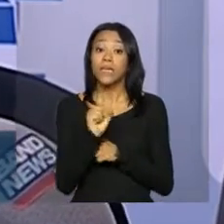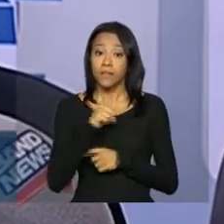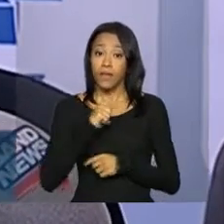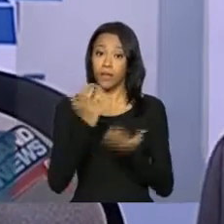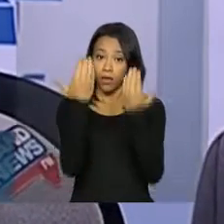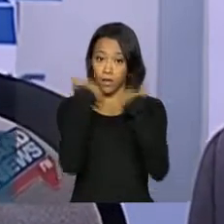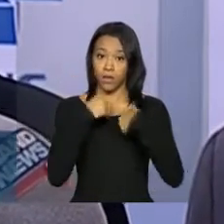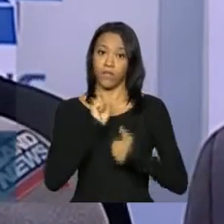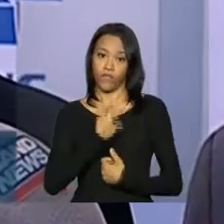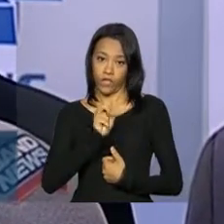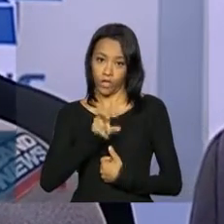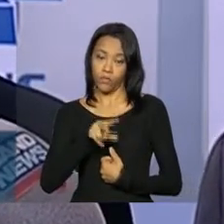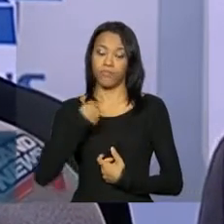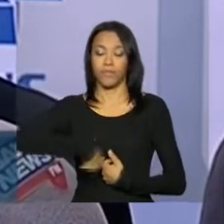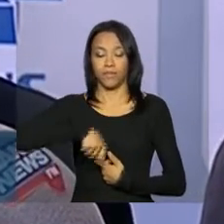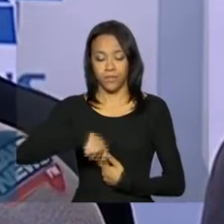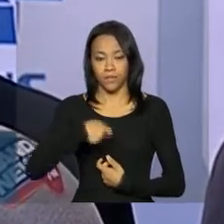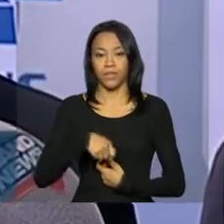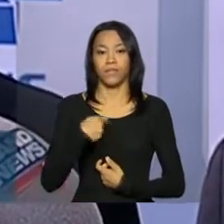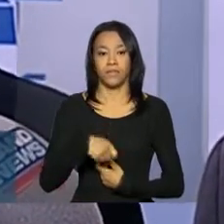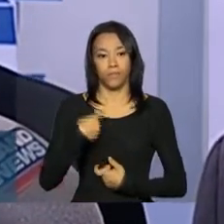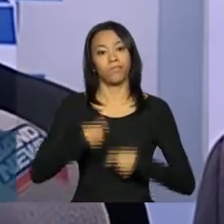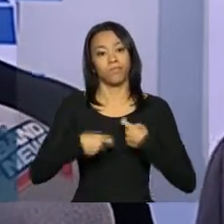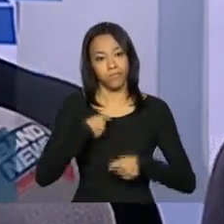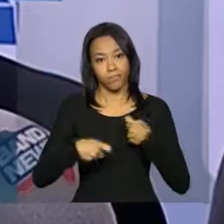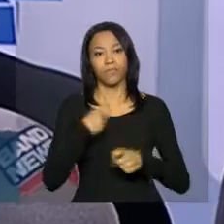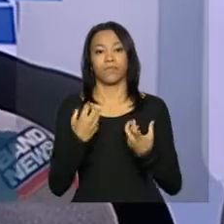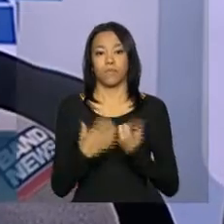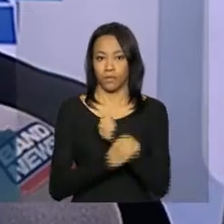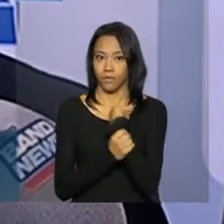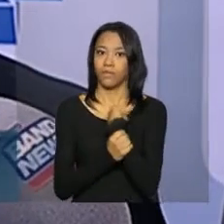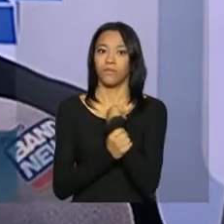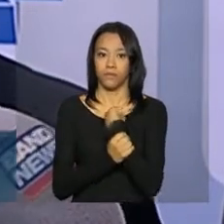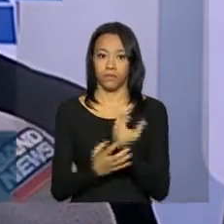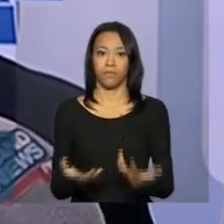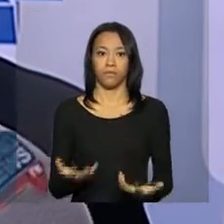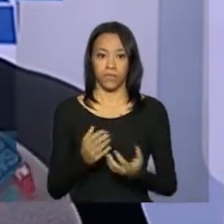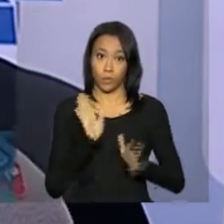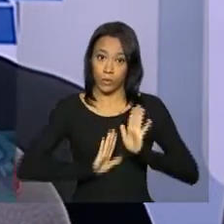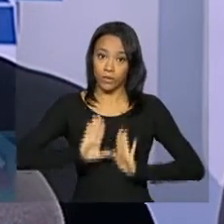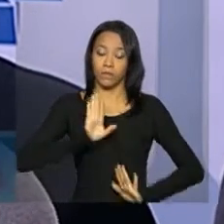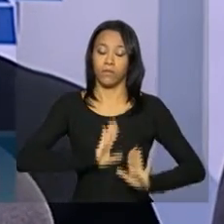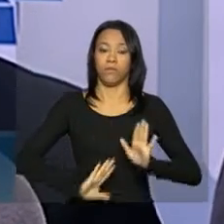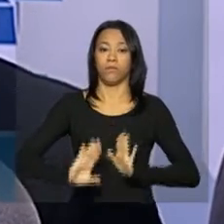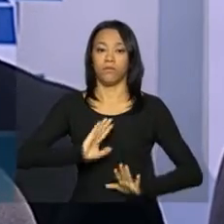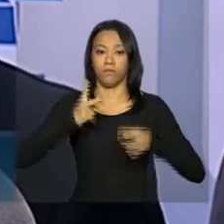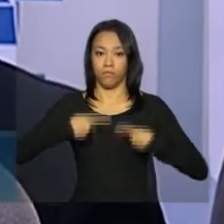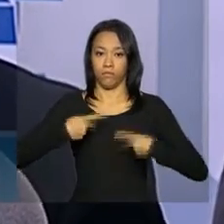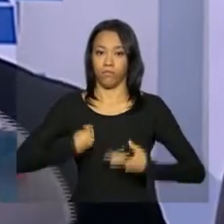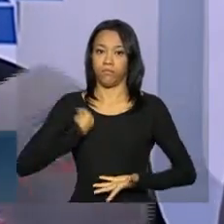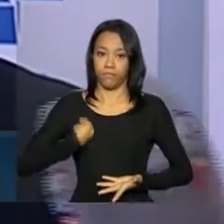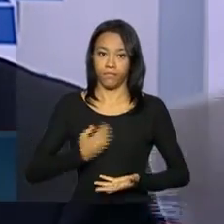portador, é evidente que tem que fazer o sexo com todos os rigores, com todos os cuidados que a pessoa deve